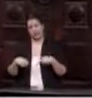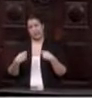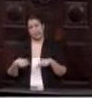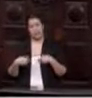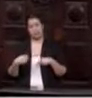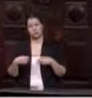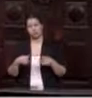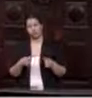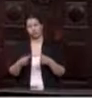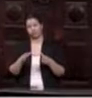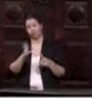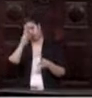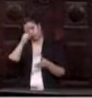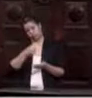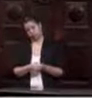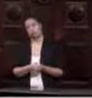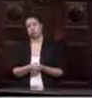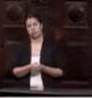tomar